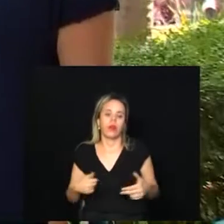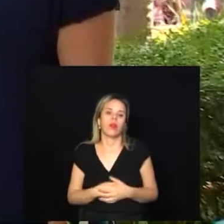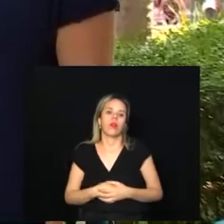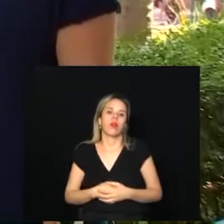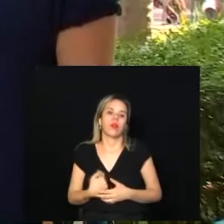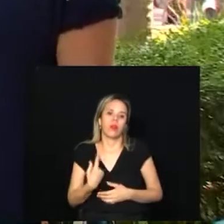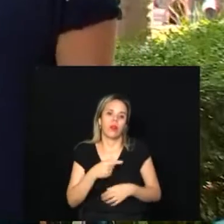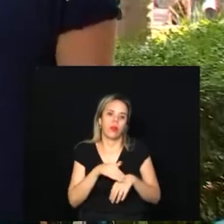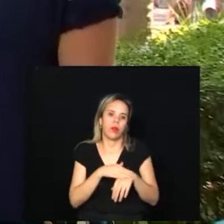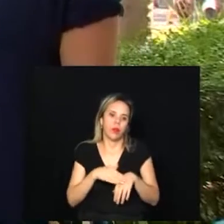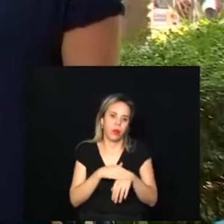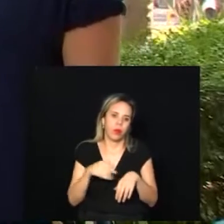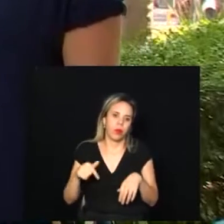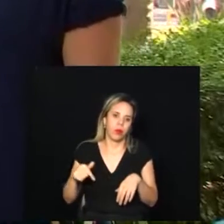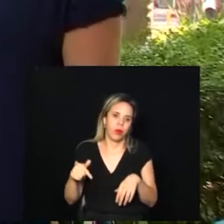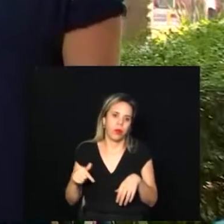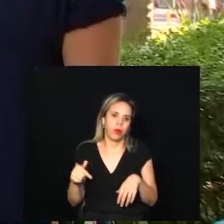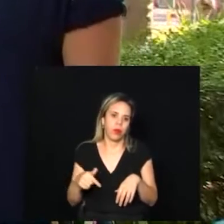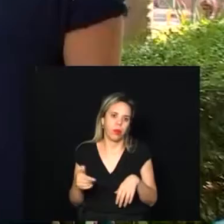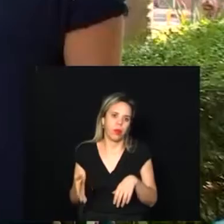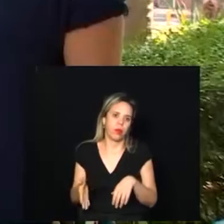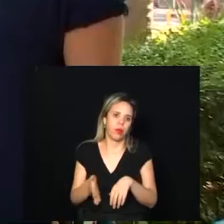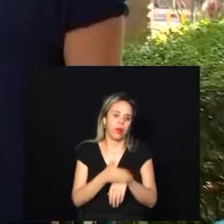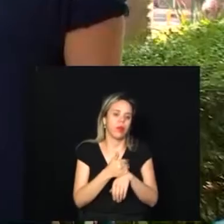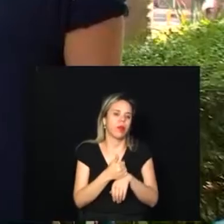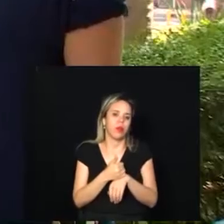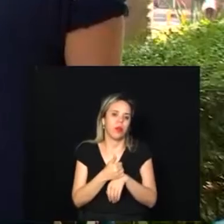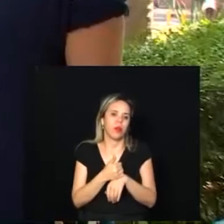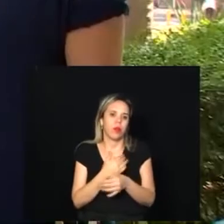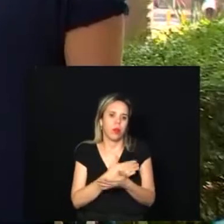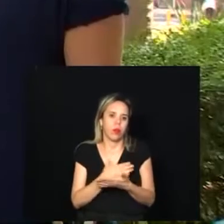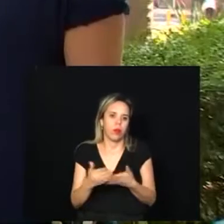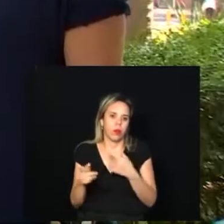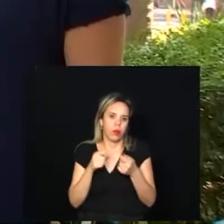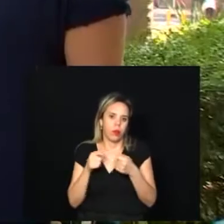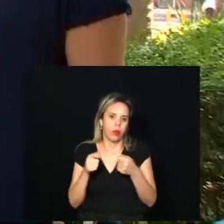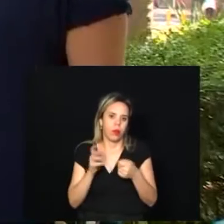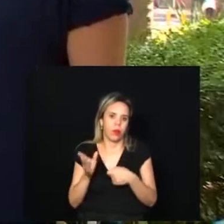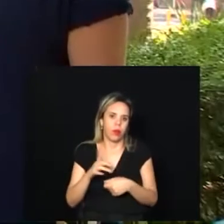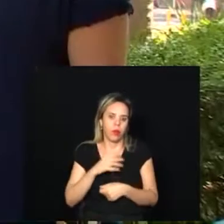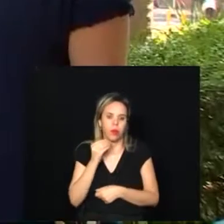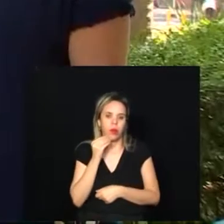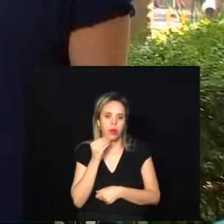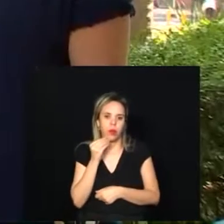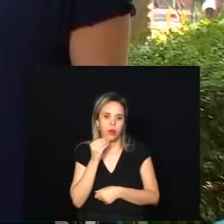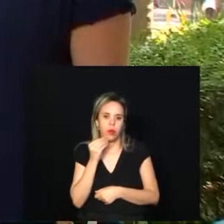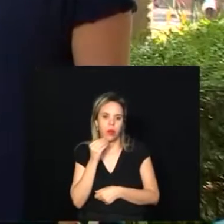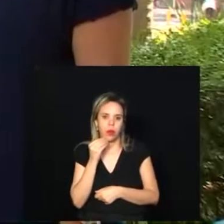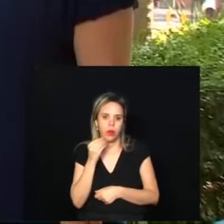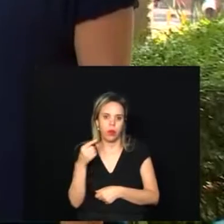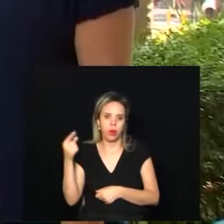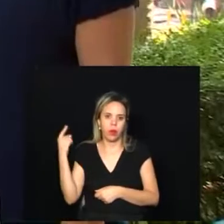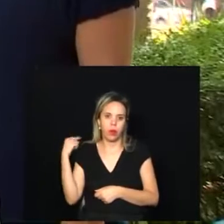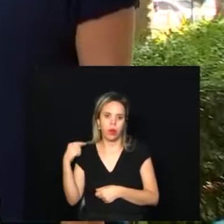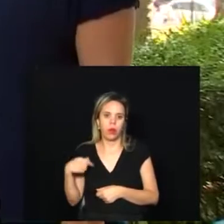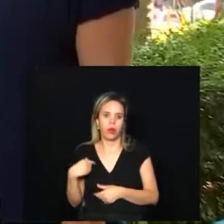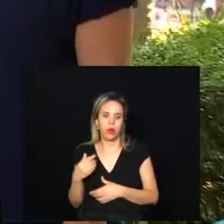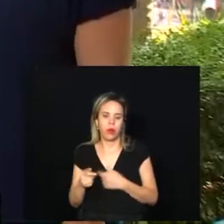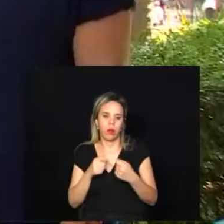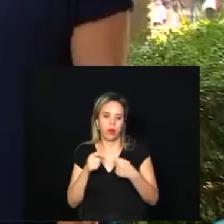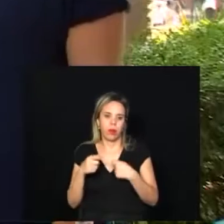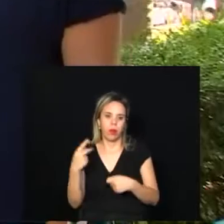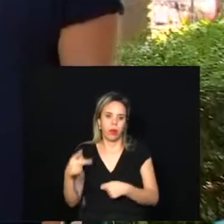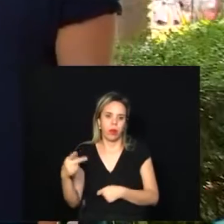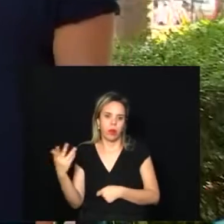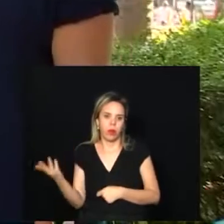Inclusive nós conversávamos aqui antes da gente começar a entrevista. Eu já tive a oportunidade em algumas vezes de